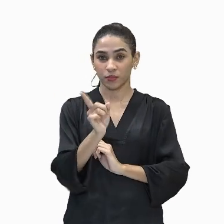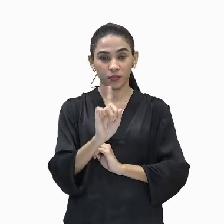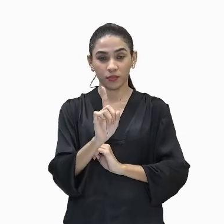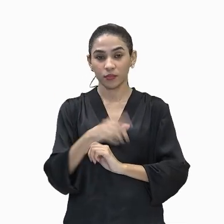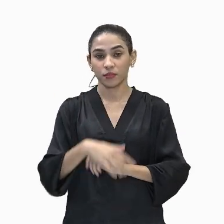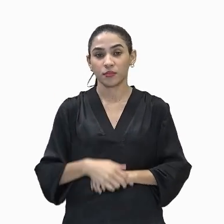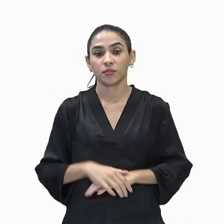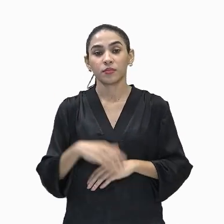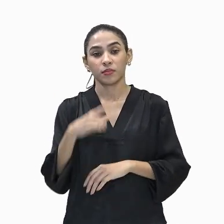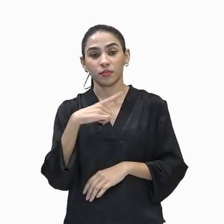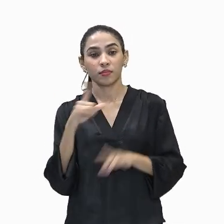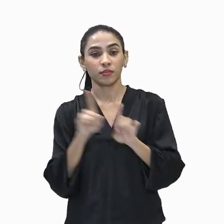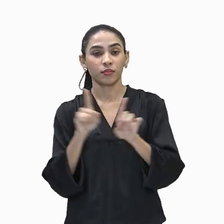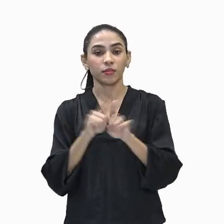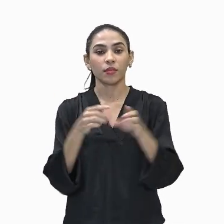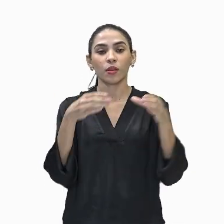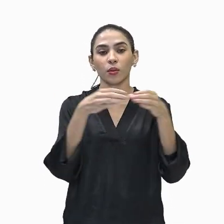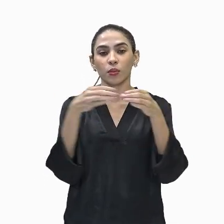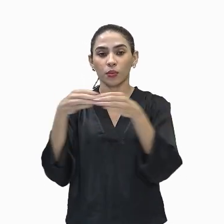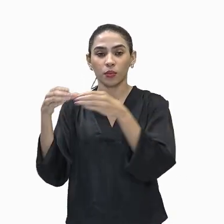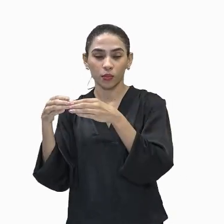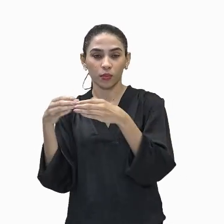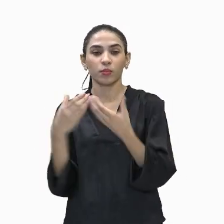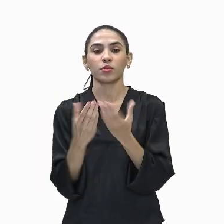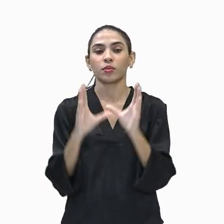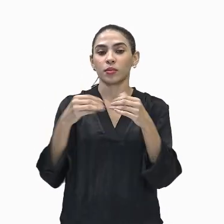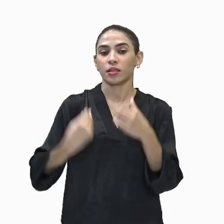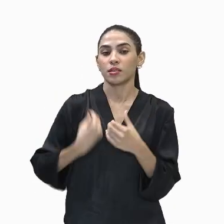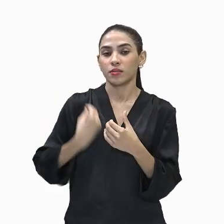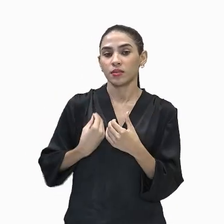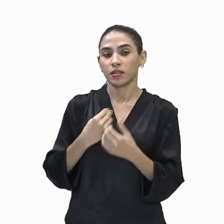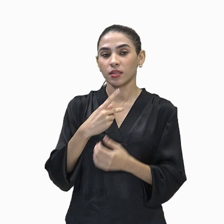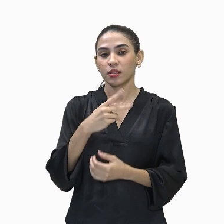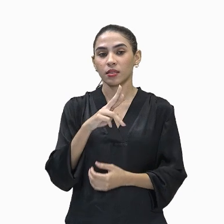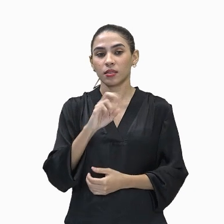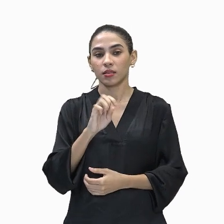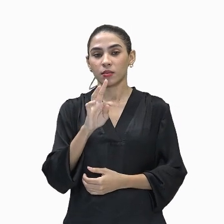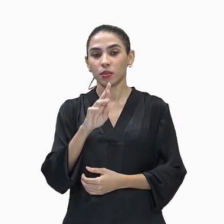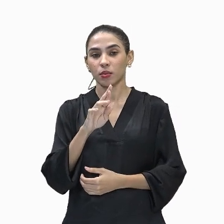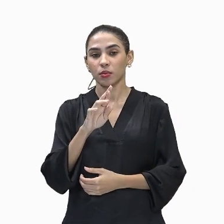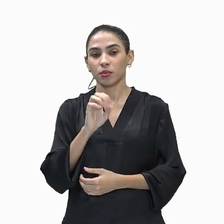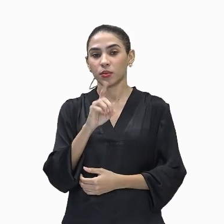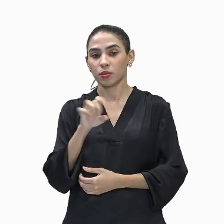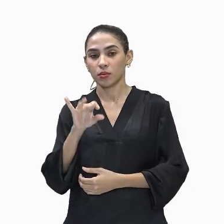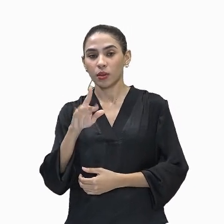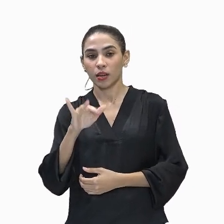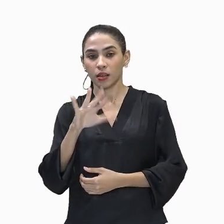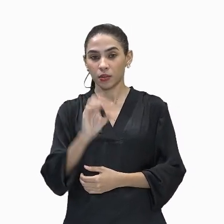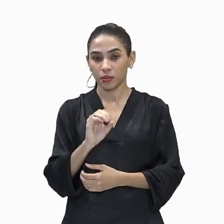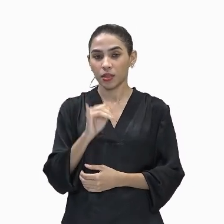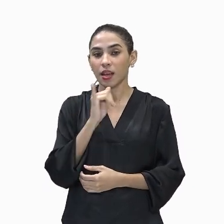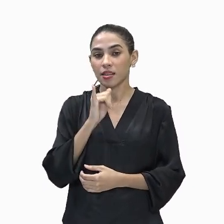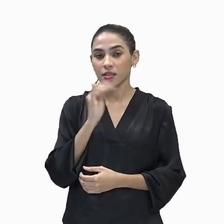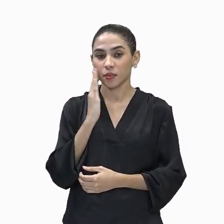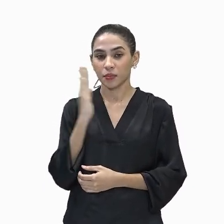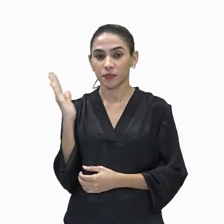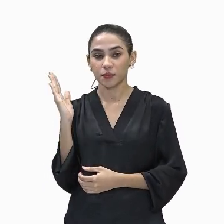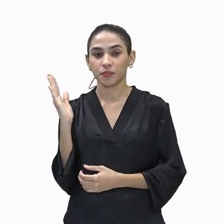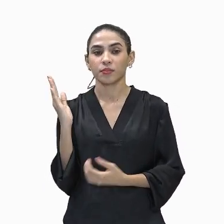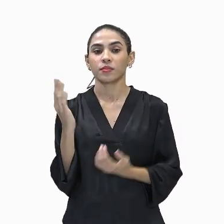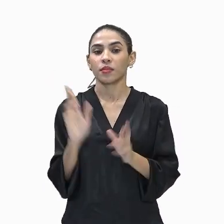protista, nós temos aí uma classe de seres vivos que são chamados protozoários, tá? E aí, no caso, esses protistas,